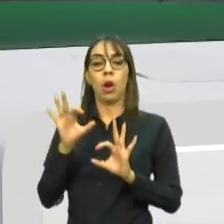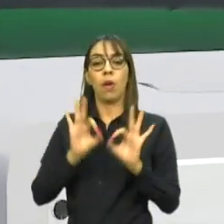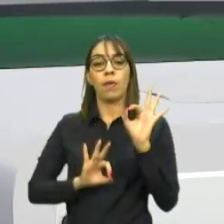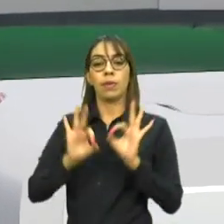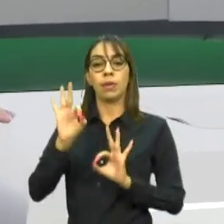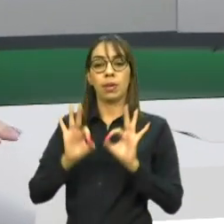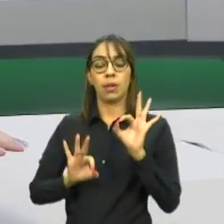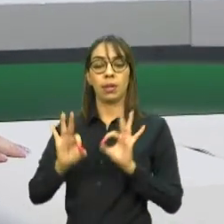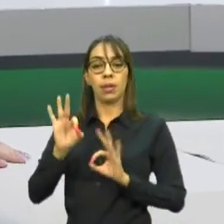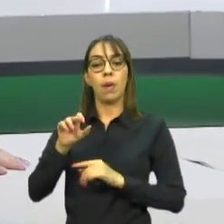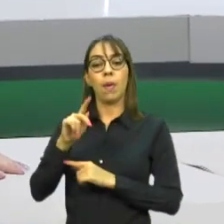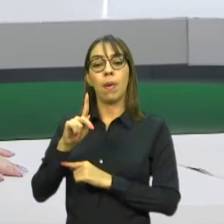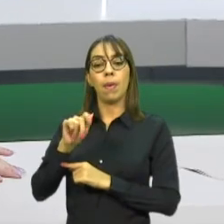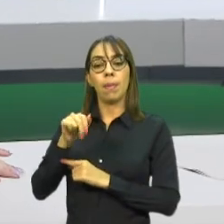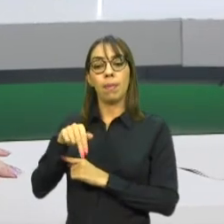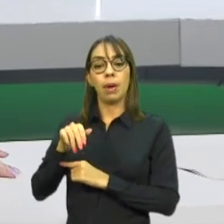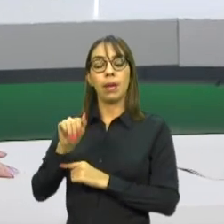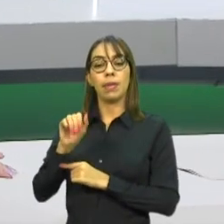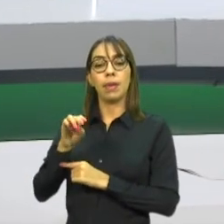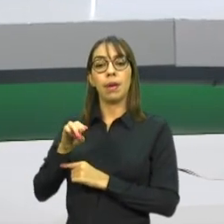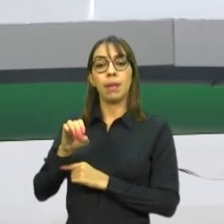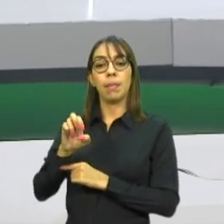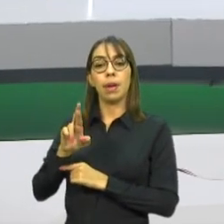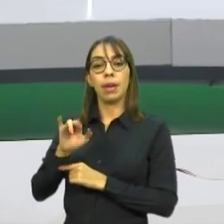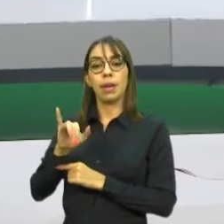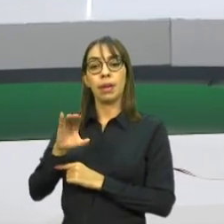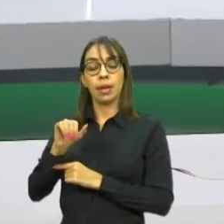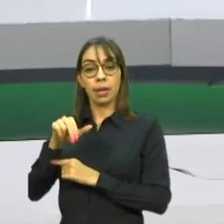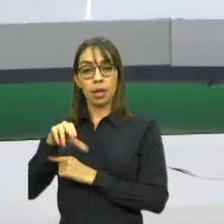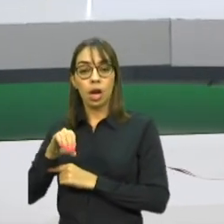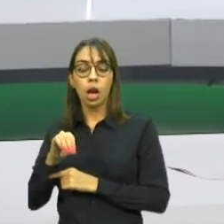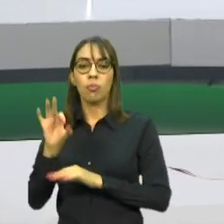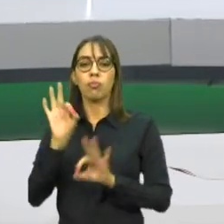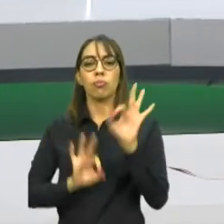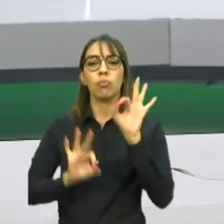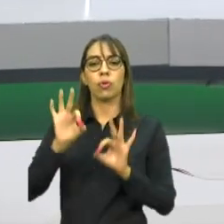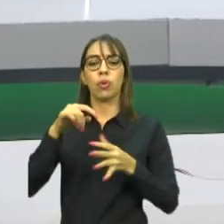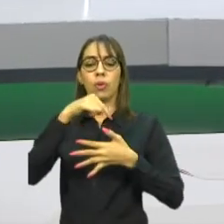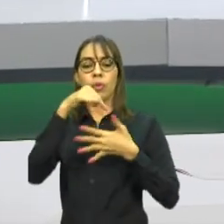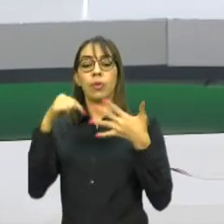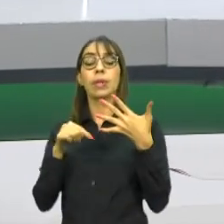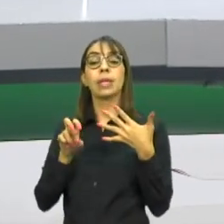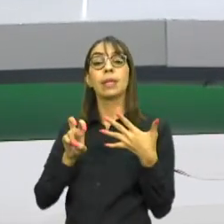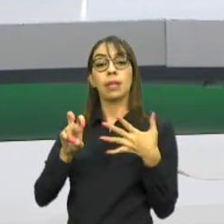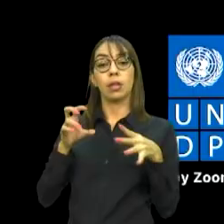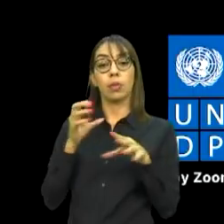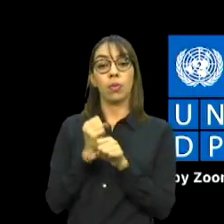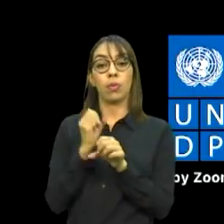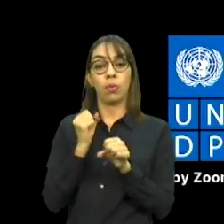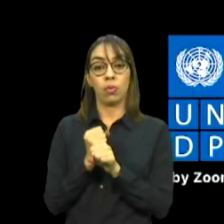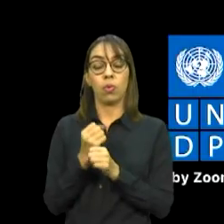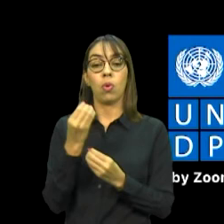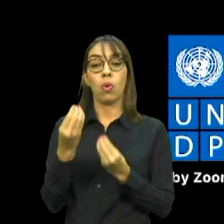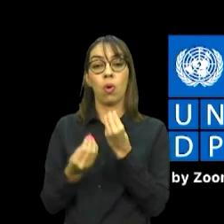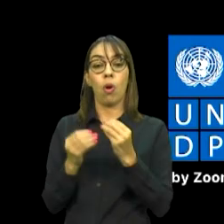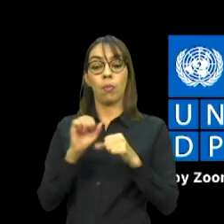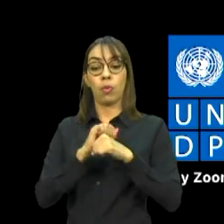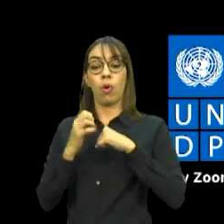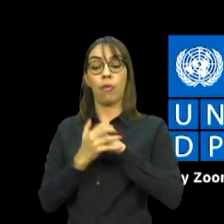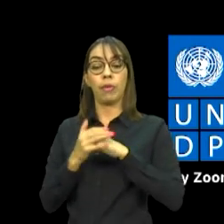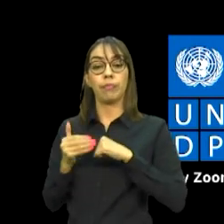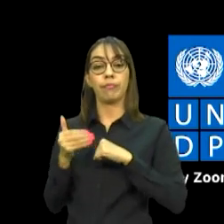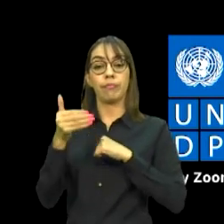55 medidas para o Brasil pós-Covid. O assunto repercutiu aqui no plenário 13 de maio. Foi transmitido ao vivo